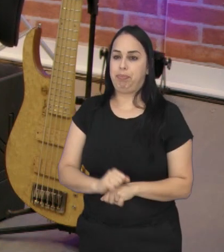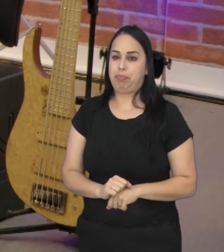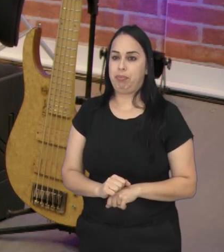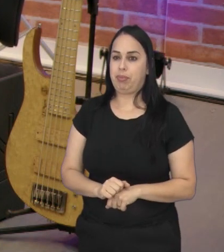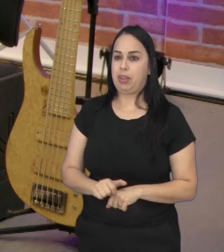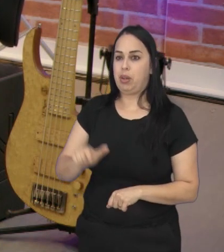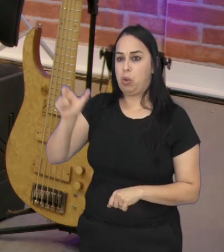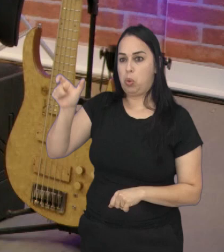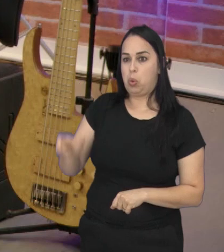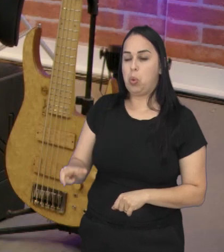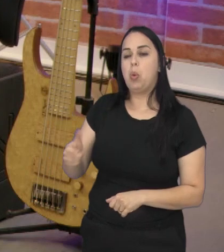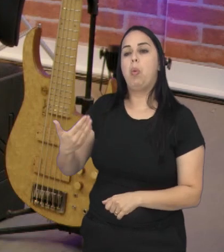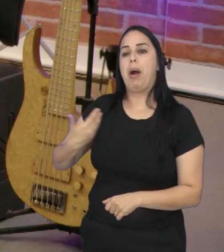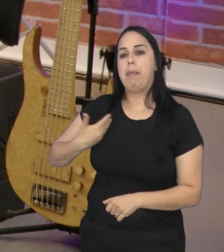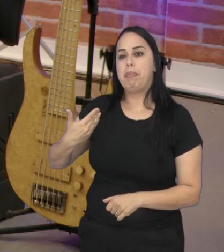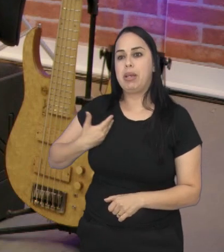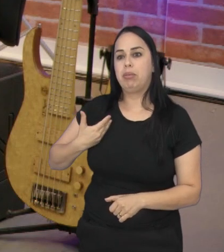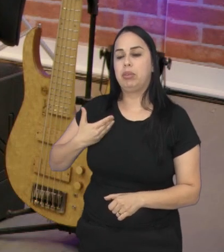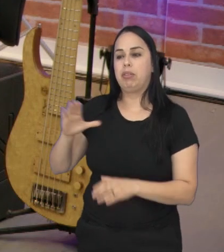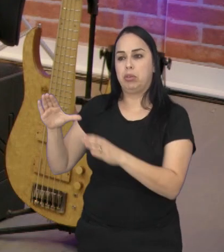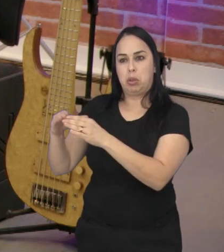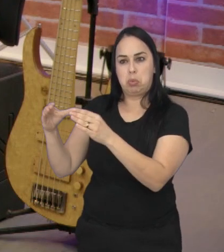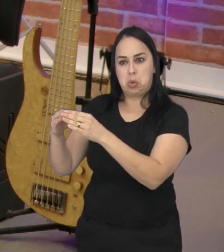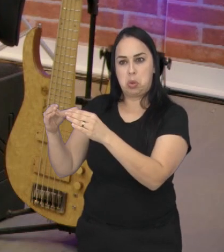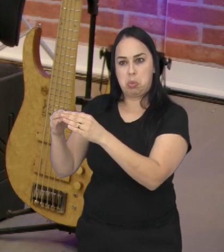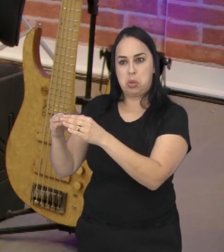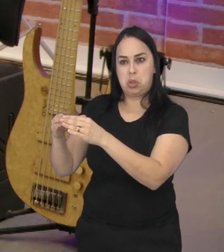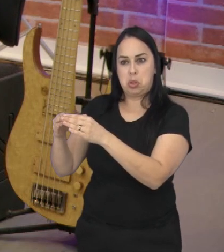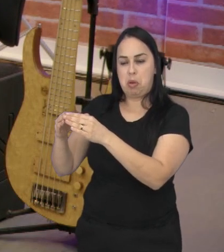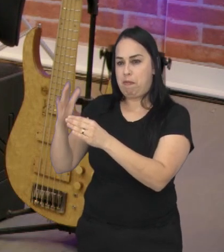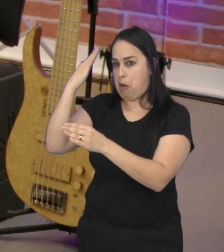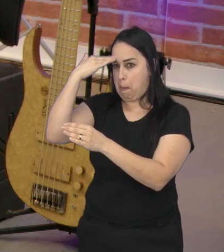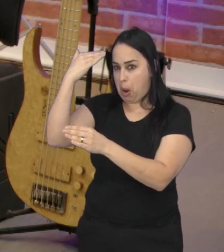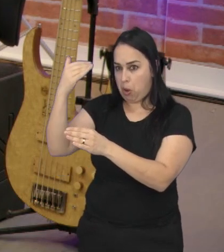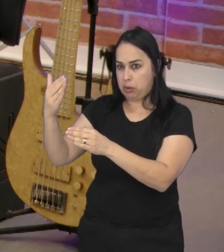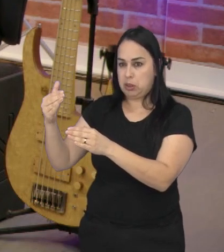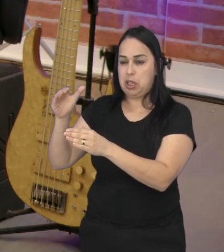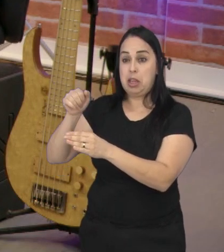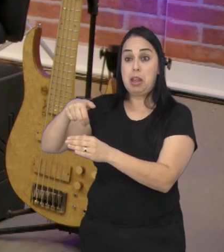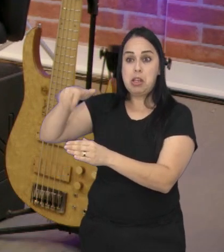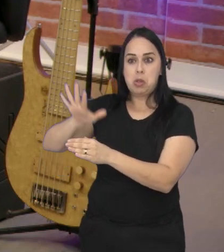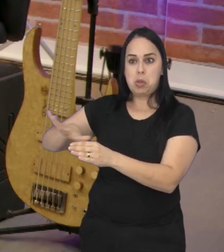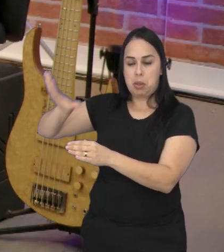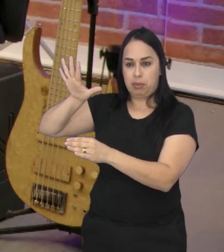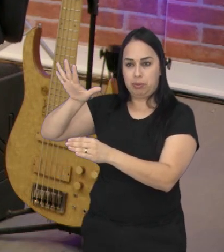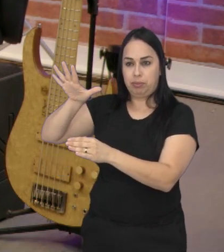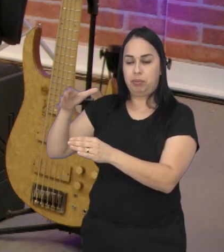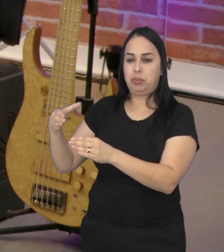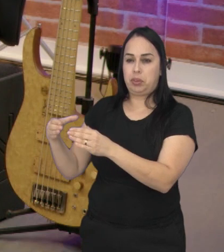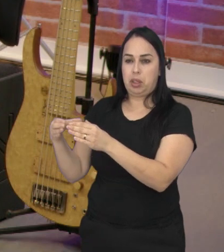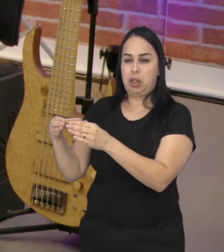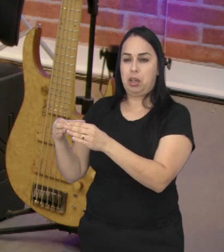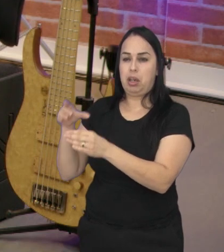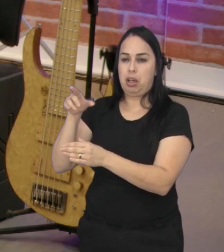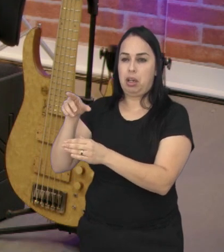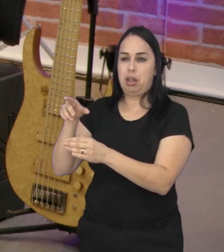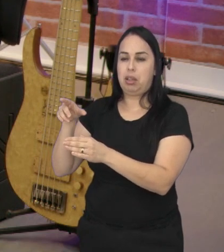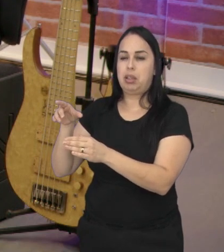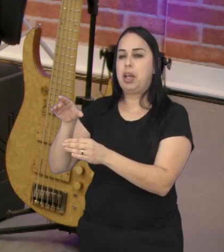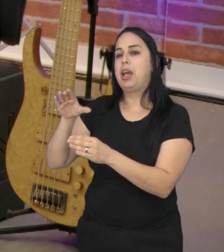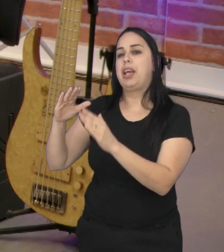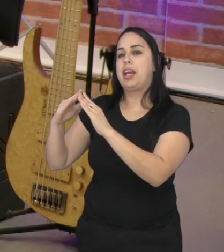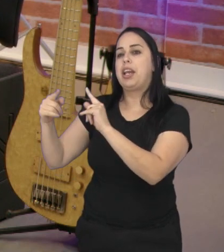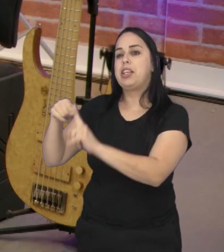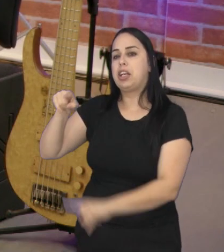baixista amigo estava saindo de uma banda grande, nacional, e lá do Mensagem Brasil, uma banda de cruzeiro, da